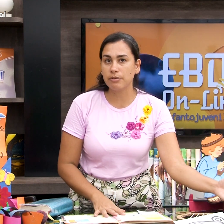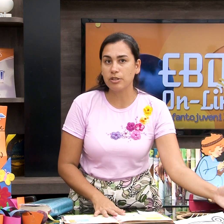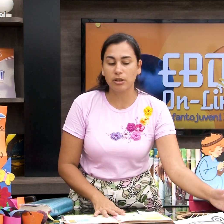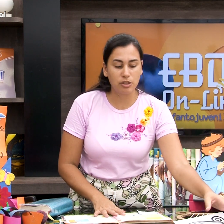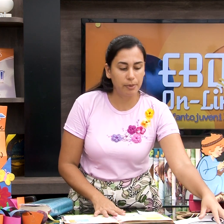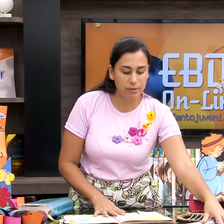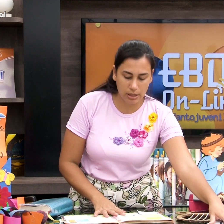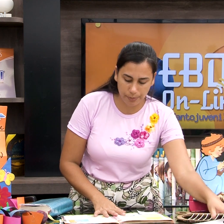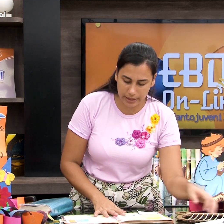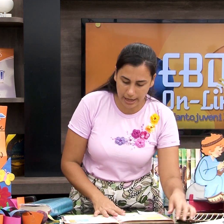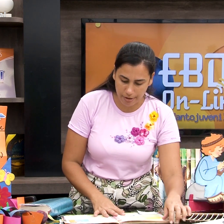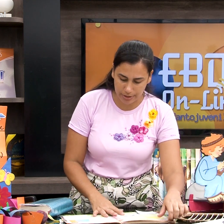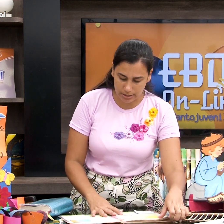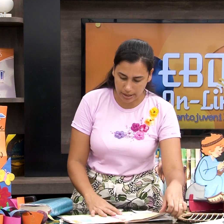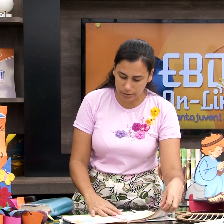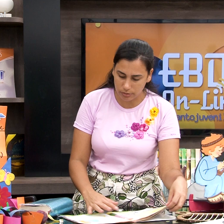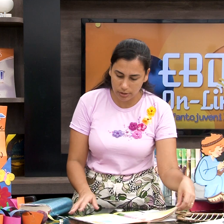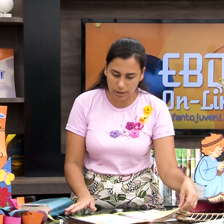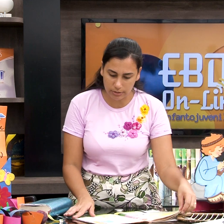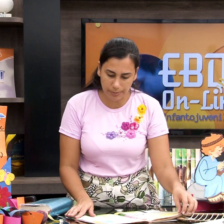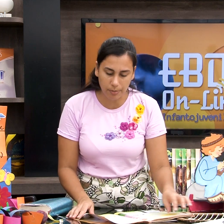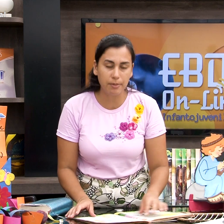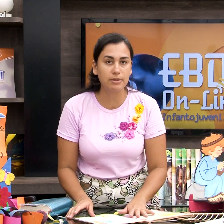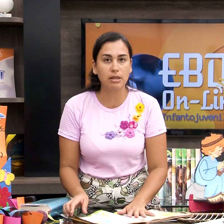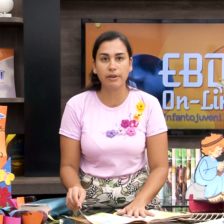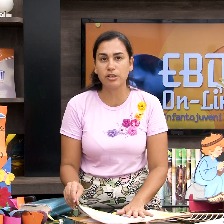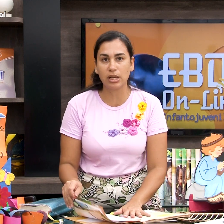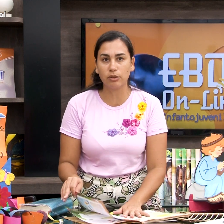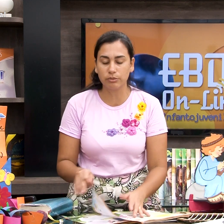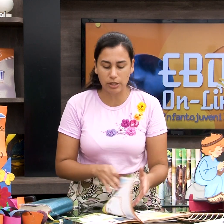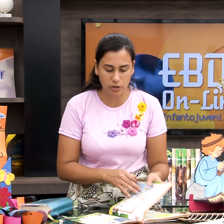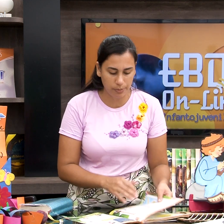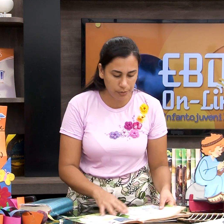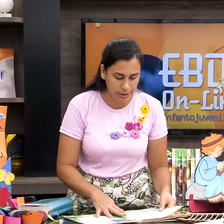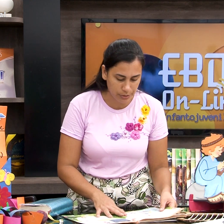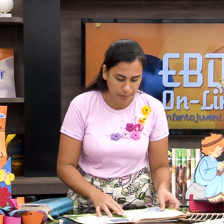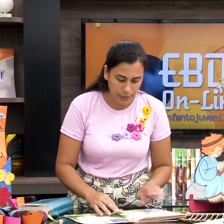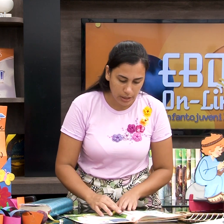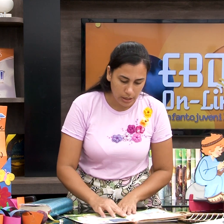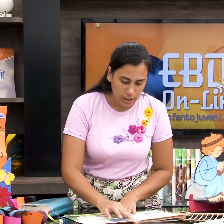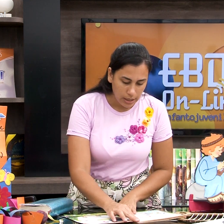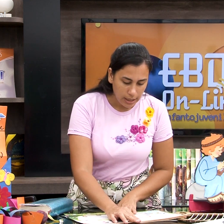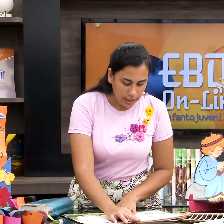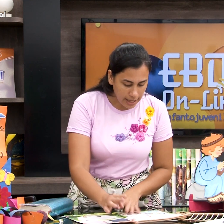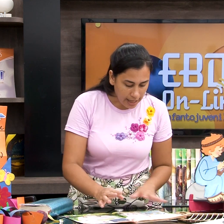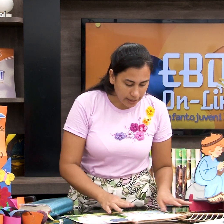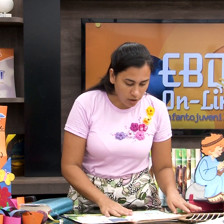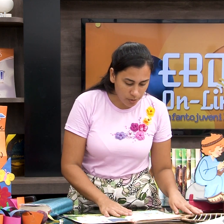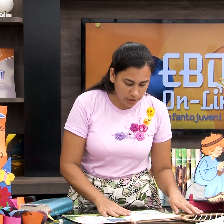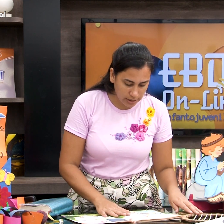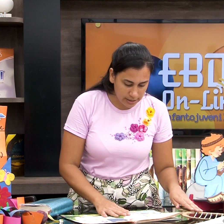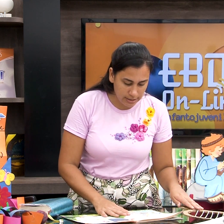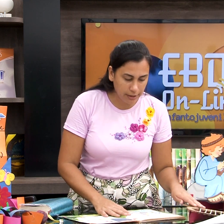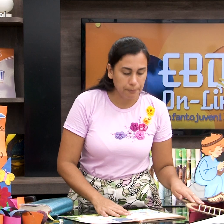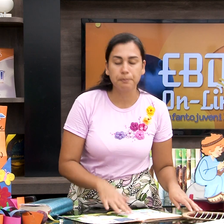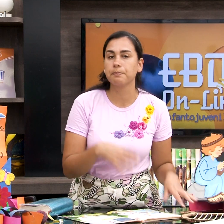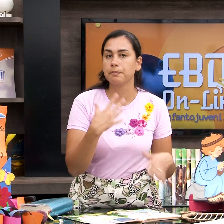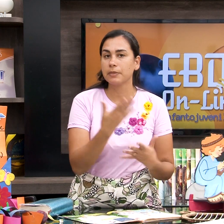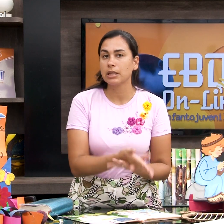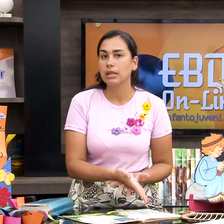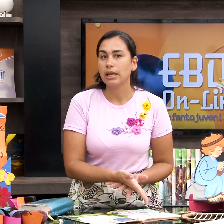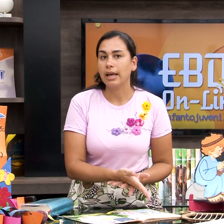os visuais que eu deixei pra você no PDF, tá certo? Não tem problema, você não vai deixar de contar a história por isso. E aí, como eu te disse,